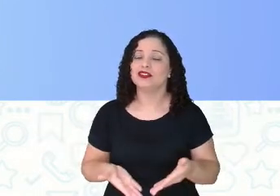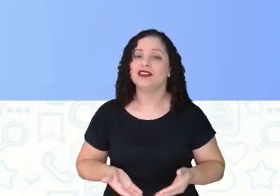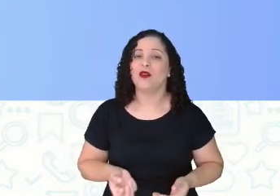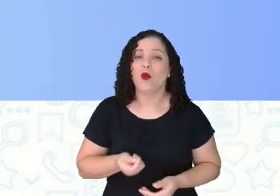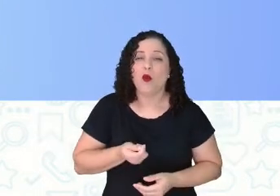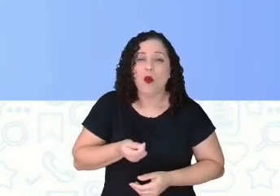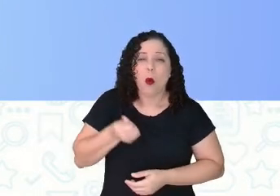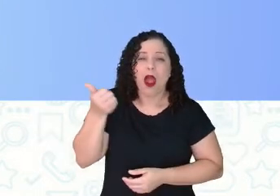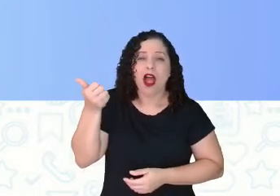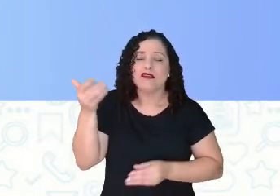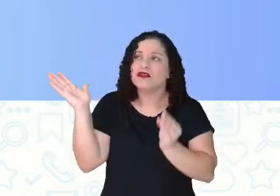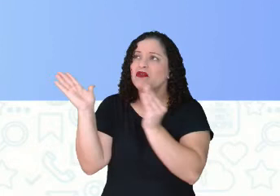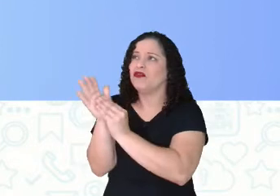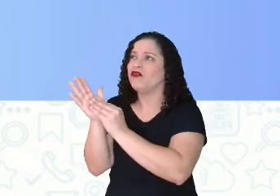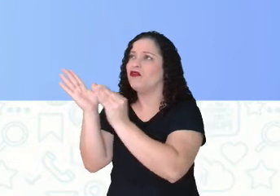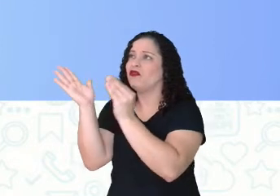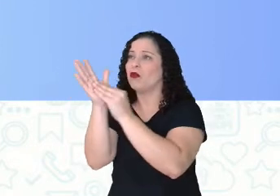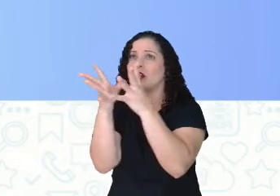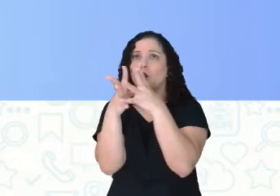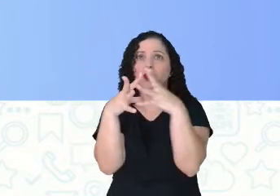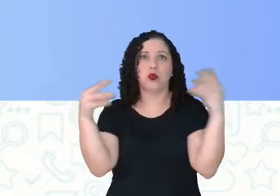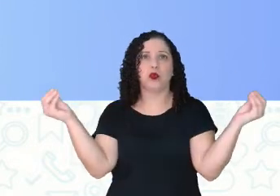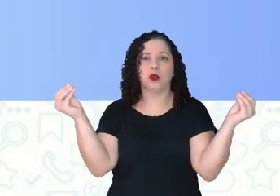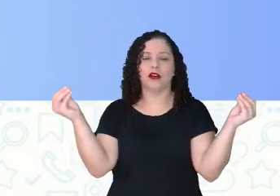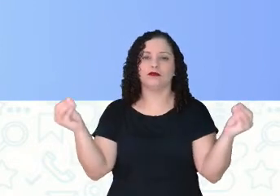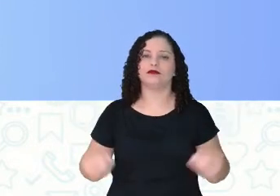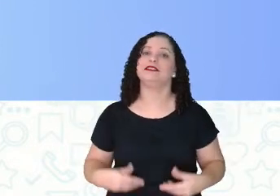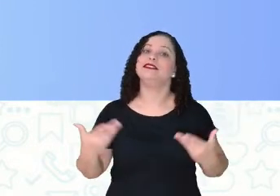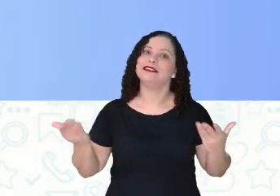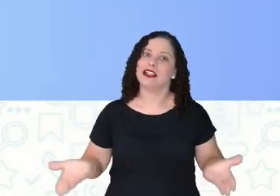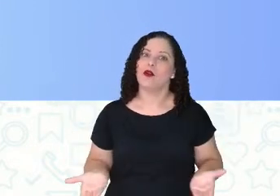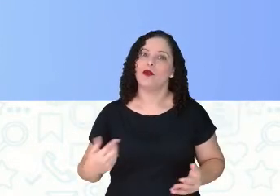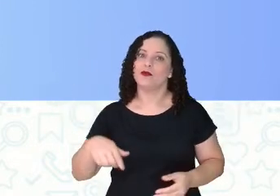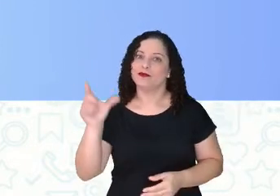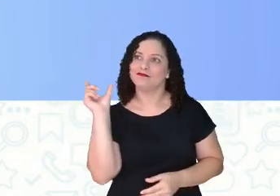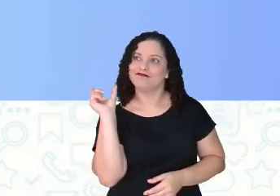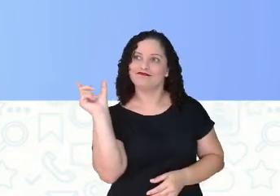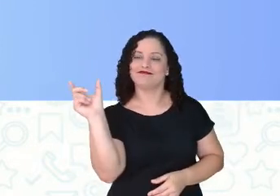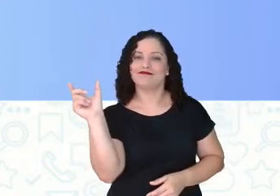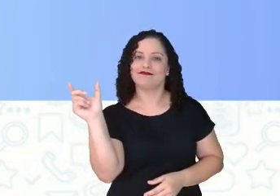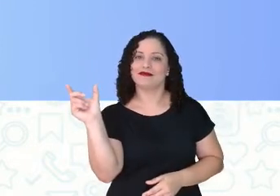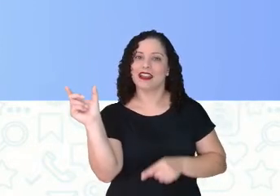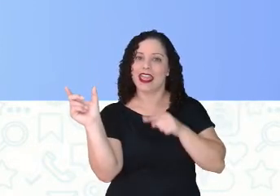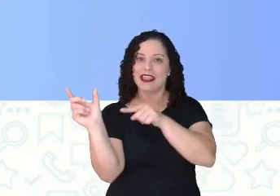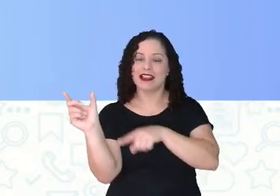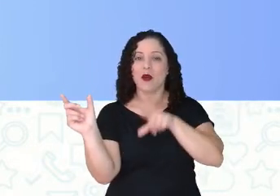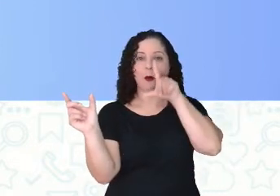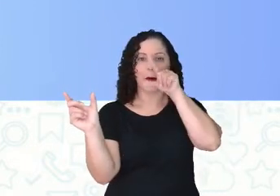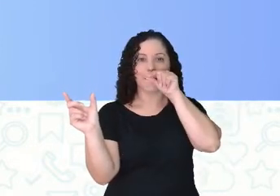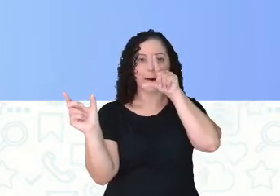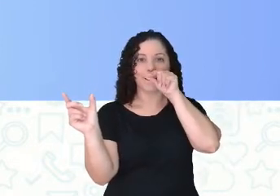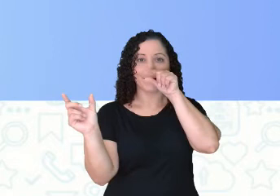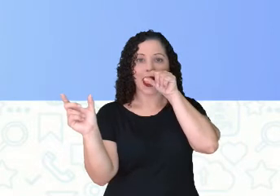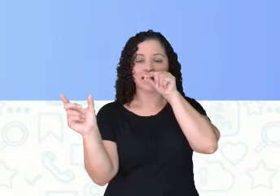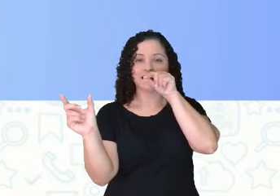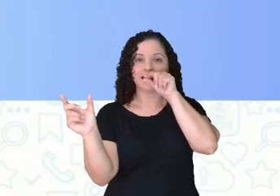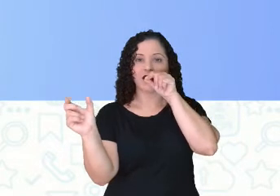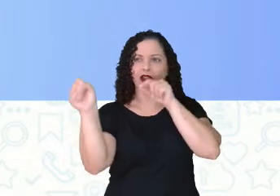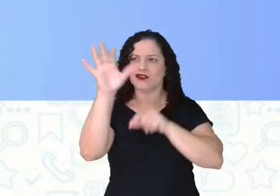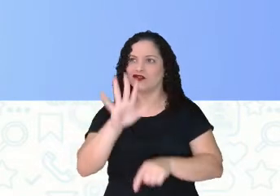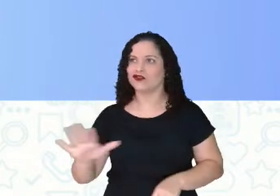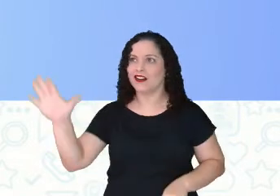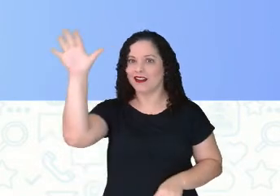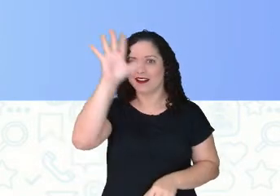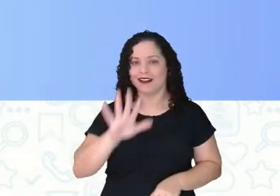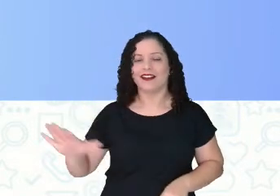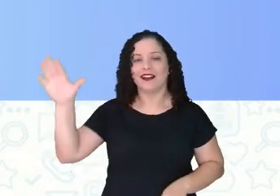extinção. Canário da terra, não é? É hipônimo de pássaro. Pássaro aí é o hiperônimo, não é, de